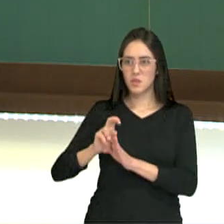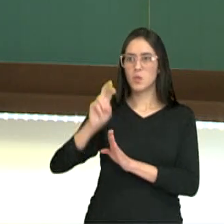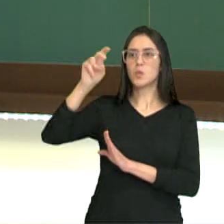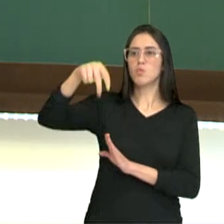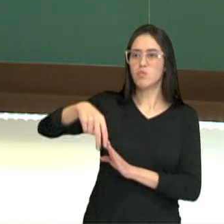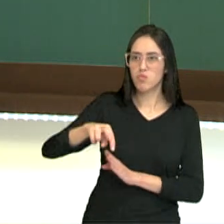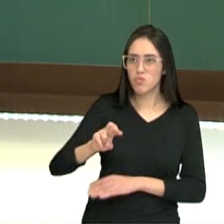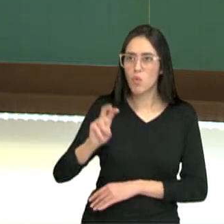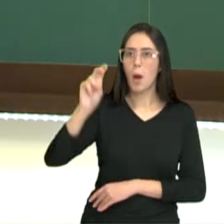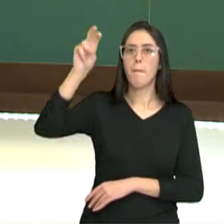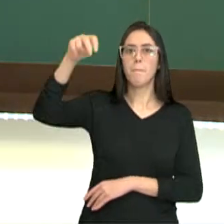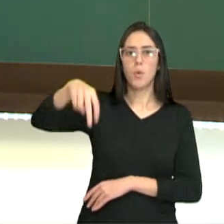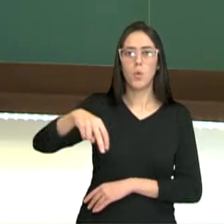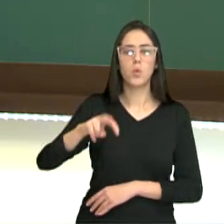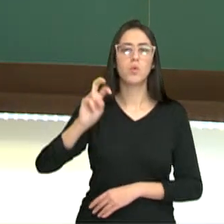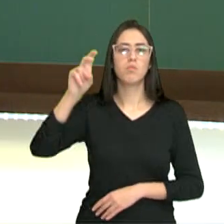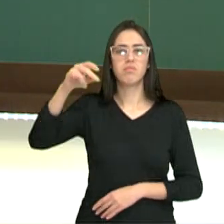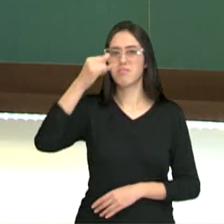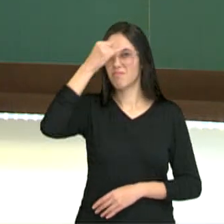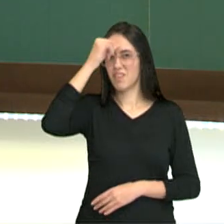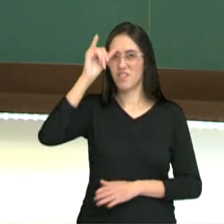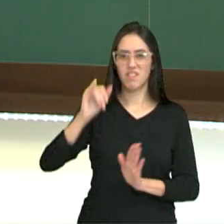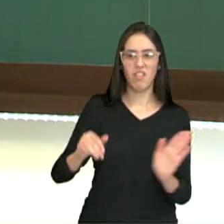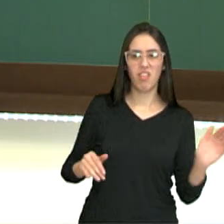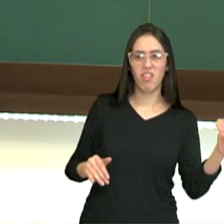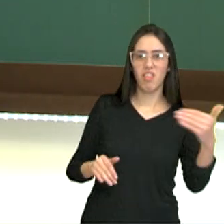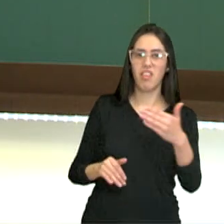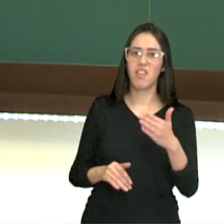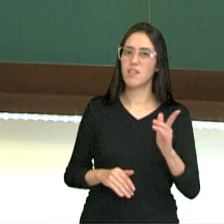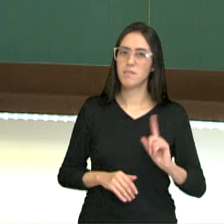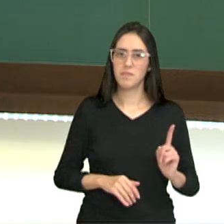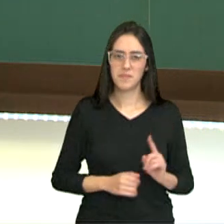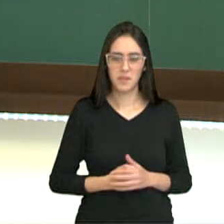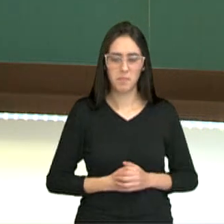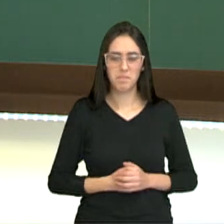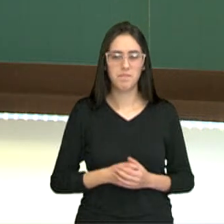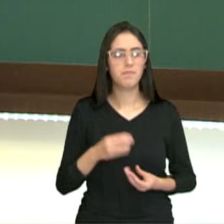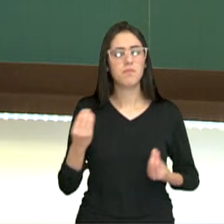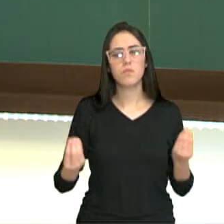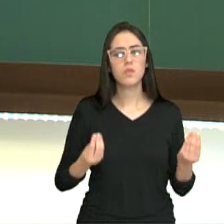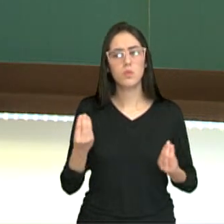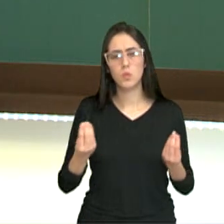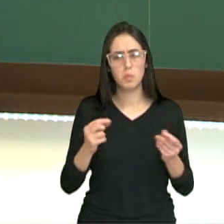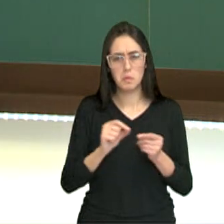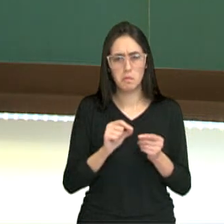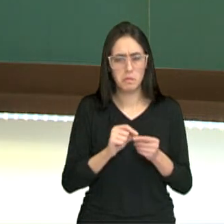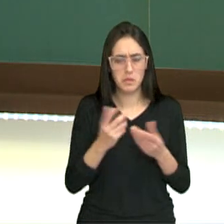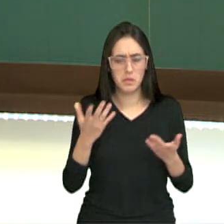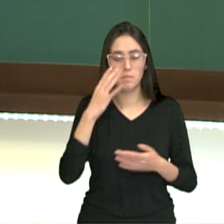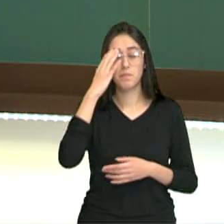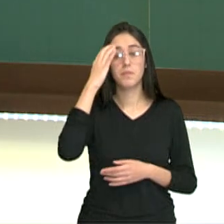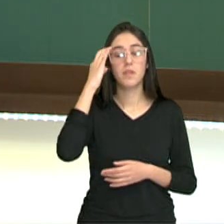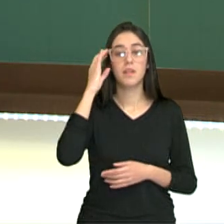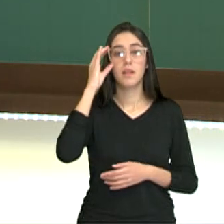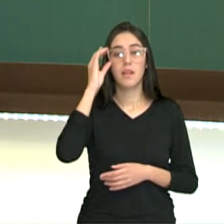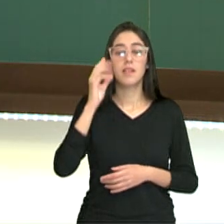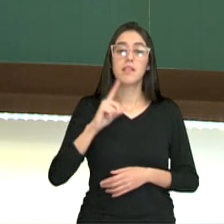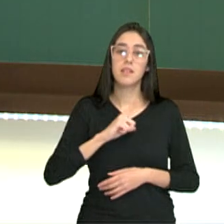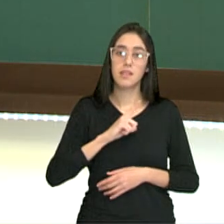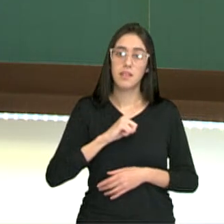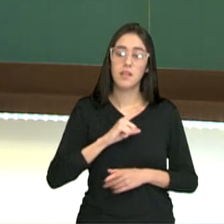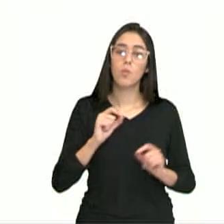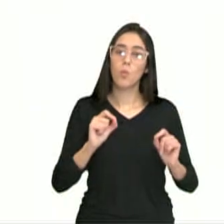esses obstáculos sem dar a volta, sem desviar. E como que isso é realizado, então? Eu vou transpô-los